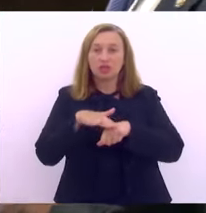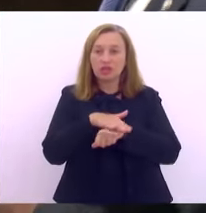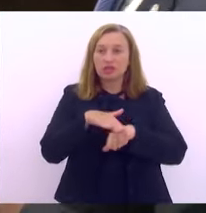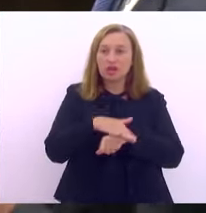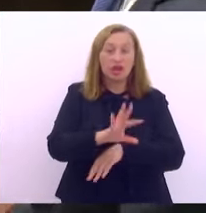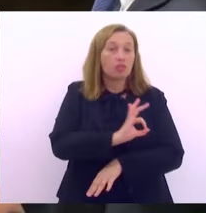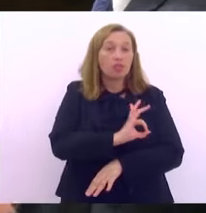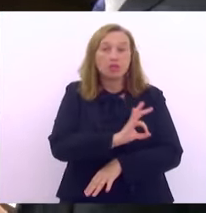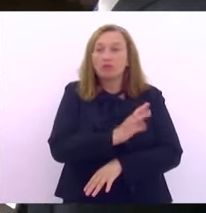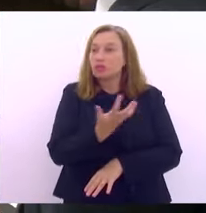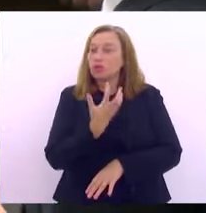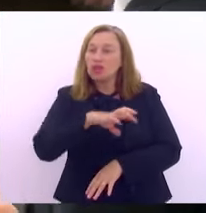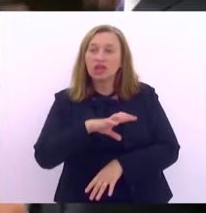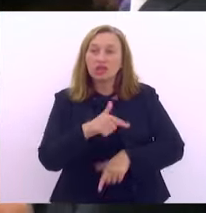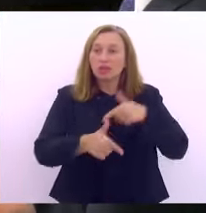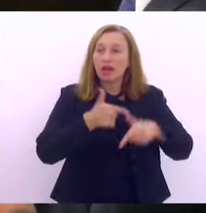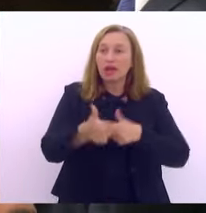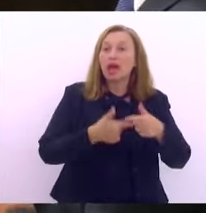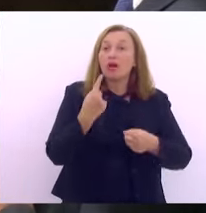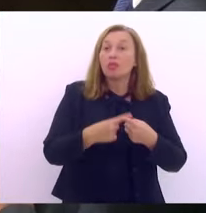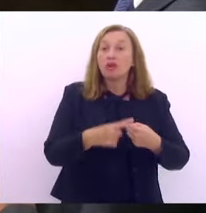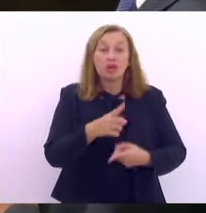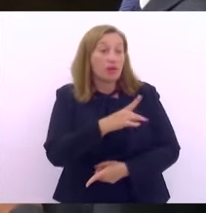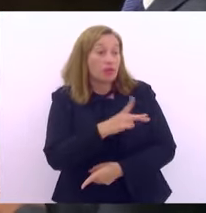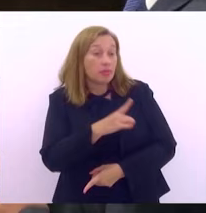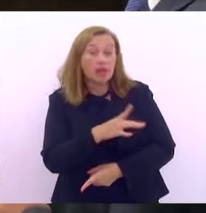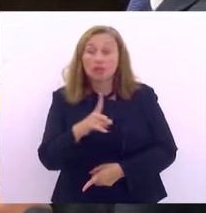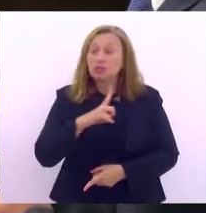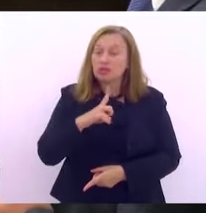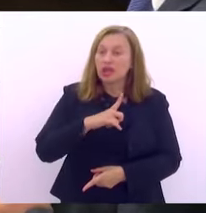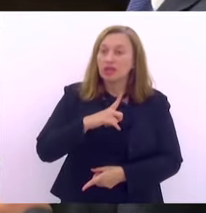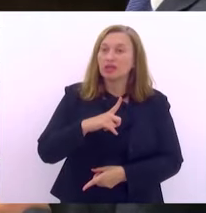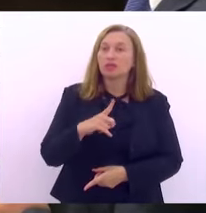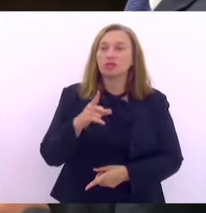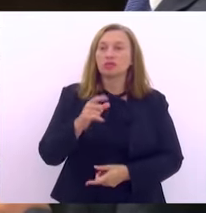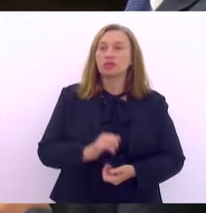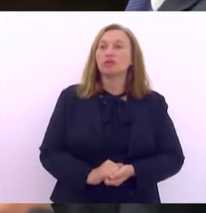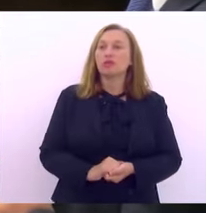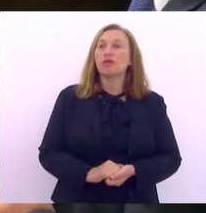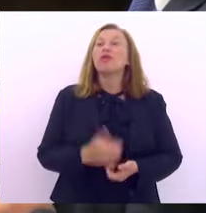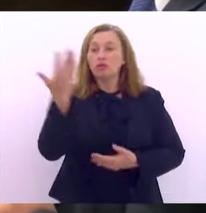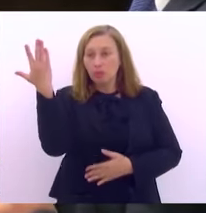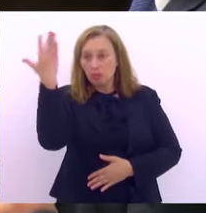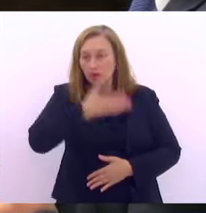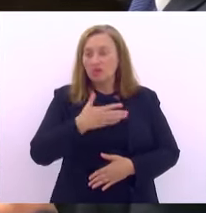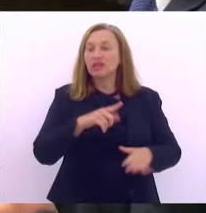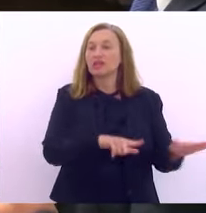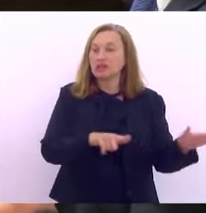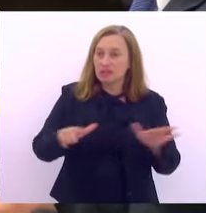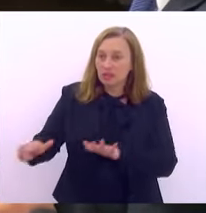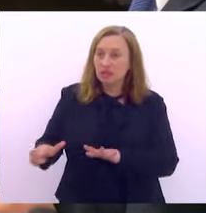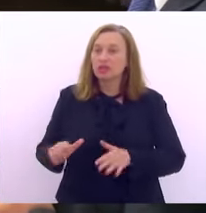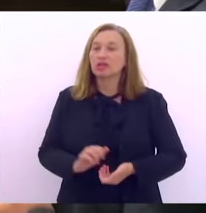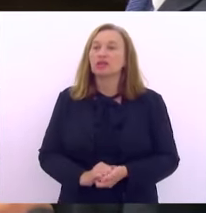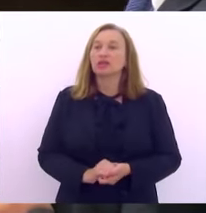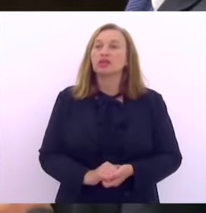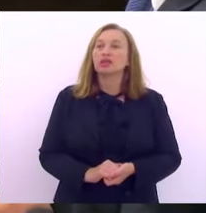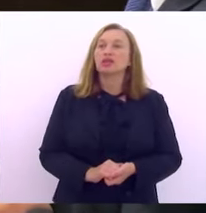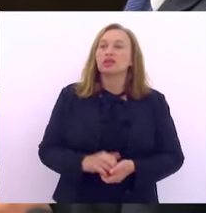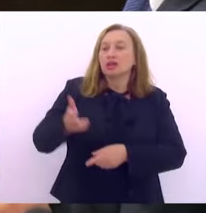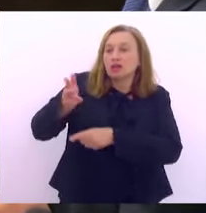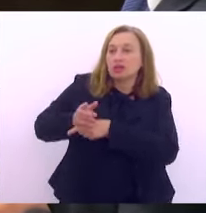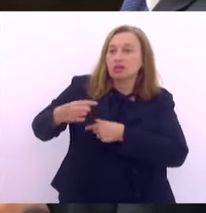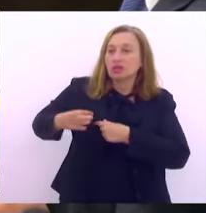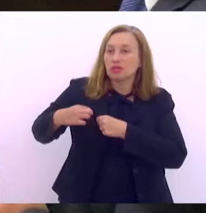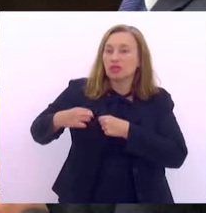policiada não quer trabalhar porque está com medo de ser reprimido o tempo inteiro. E foi comprovado essa semana que essas câmeras são